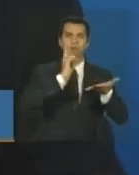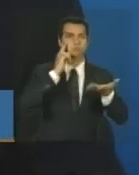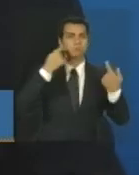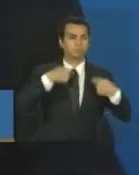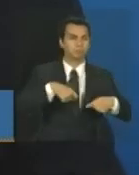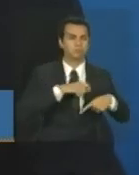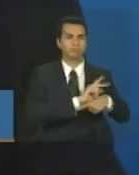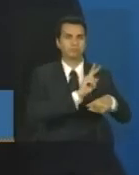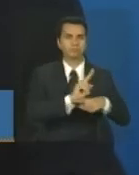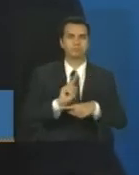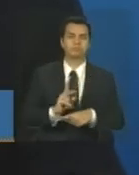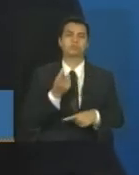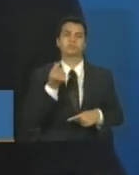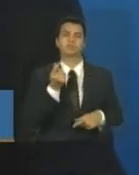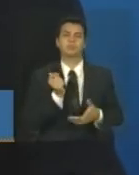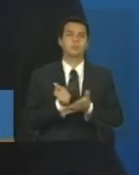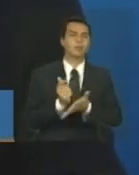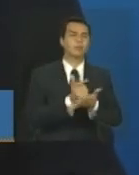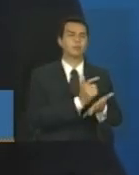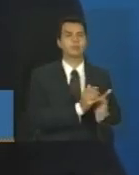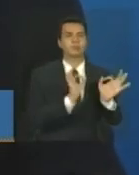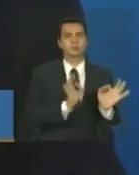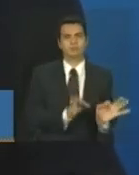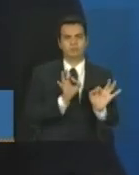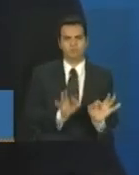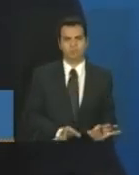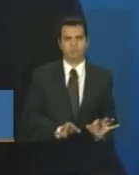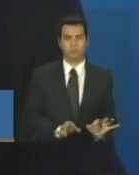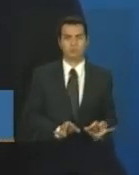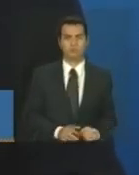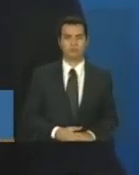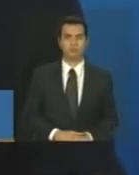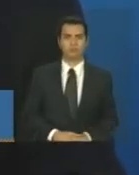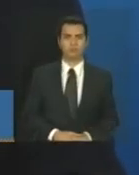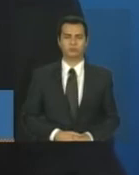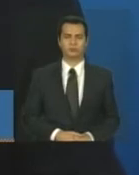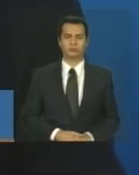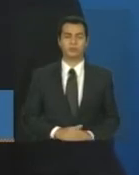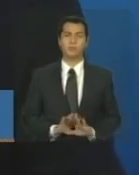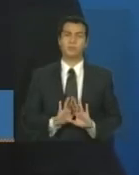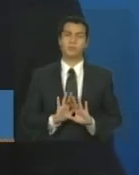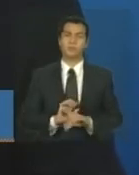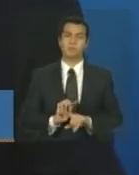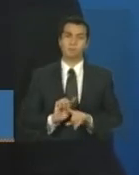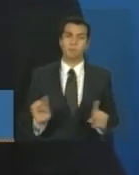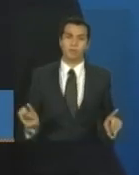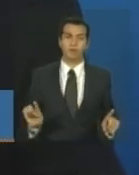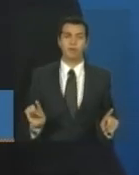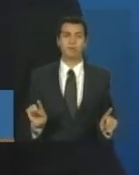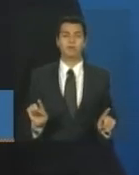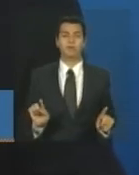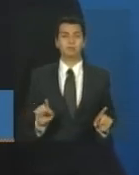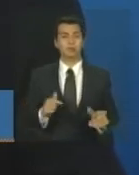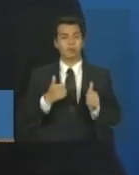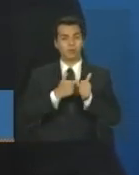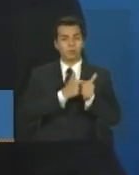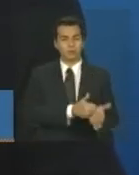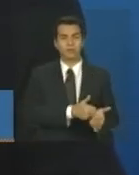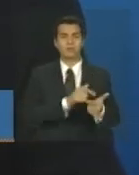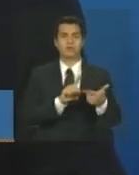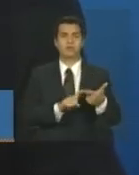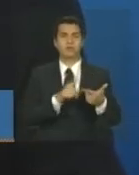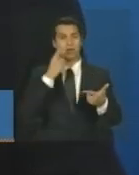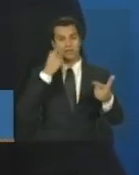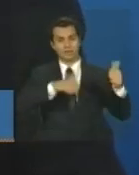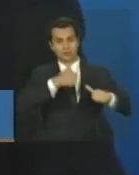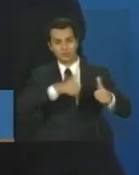e deliberação das contas esse recurso tá na ponta agora é claro para acompanhar né para analisar para aprovar